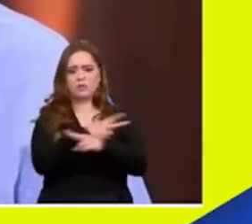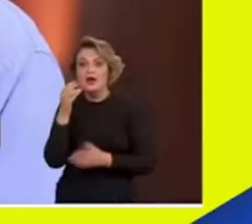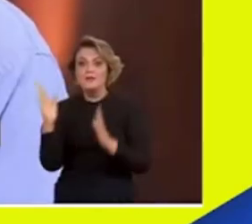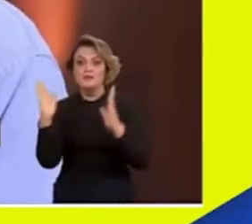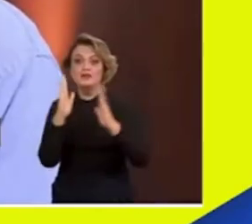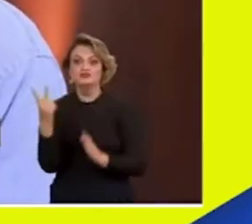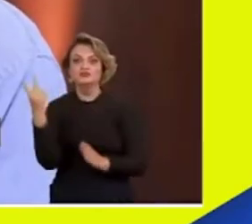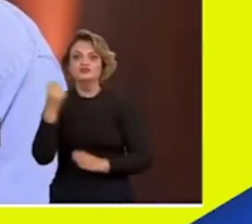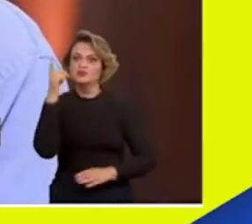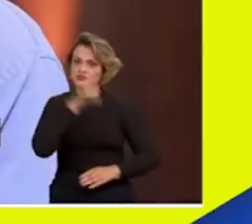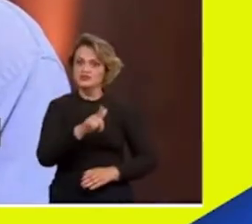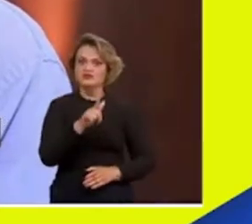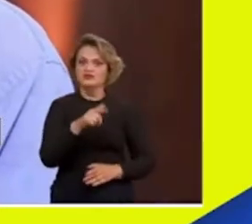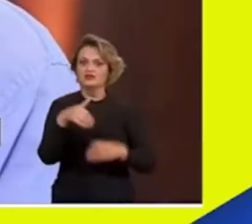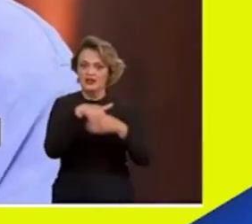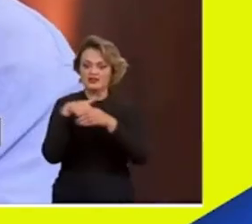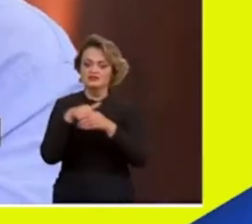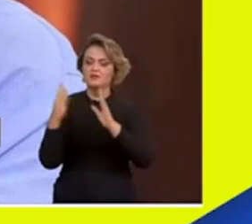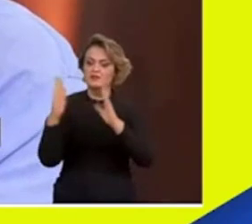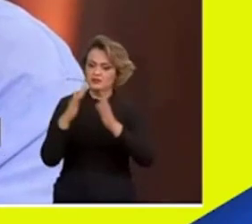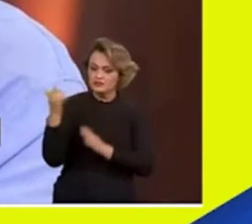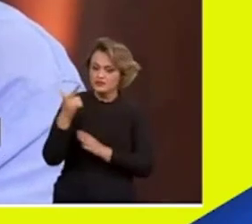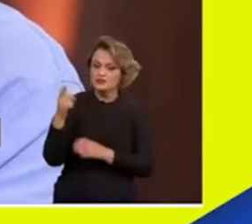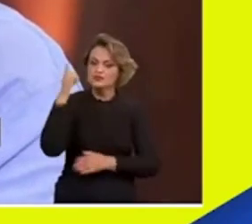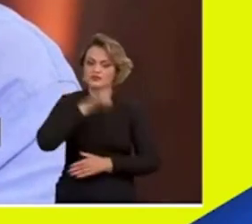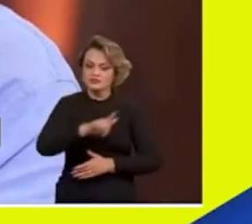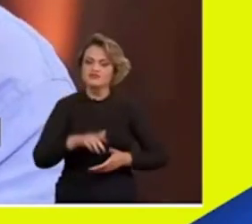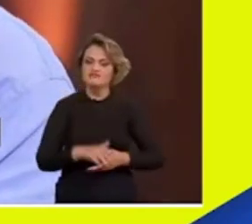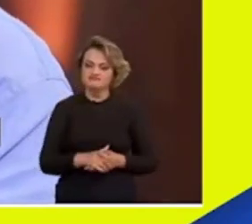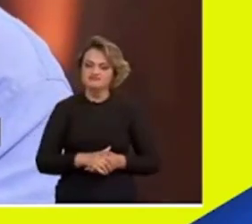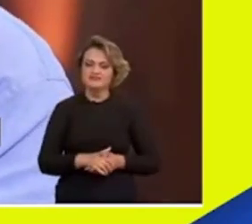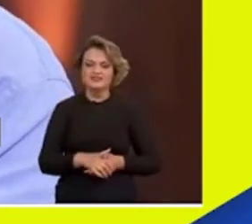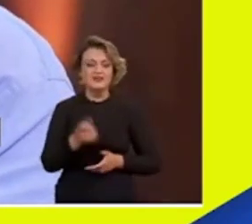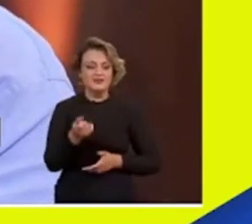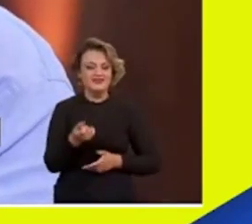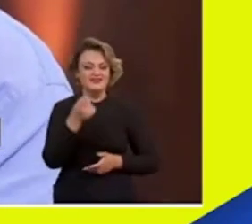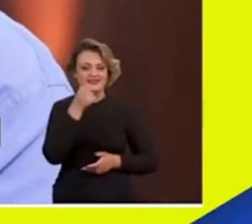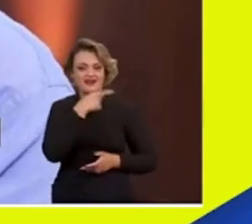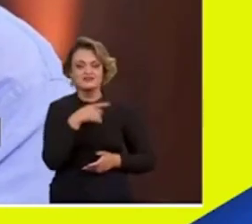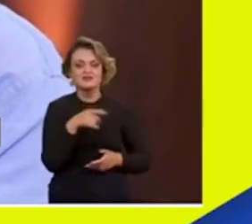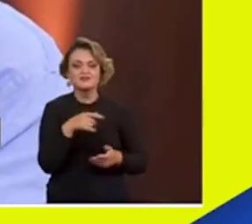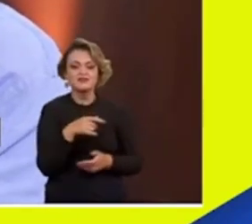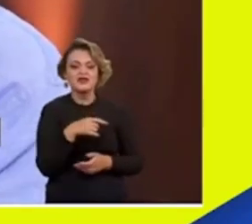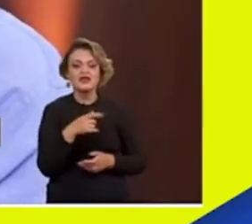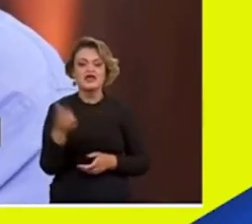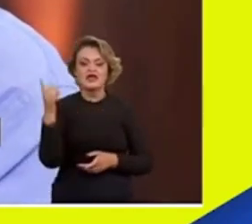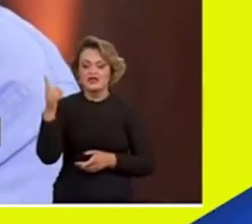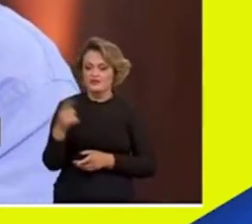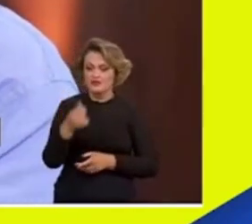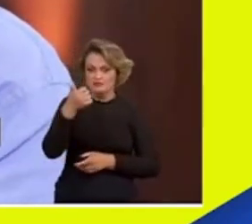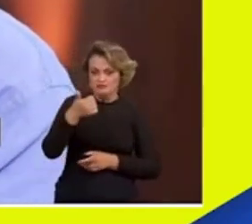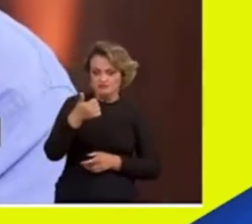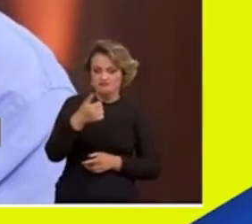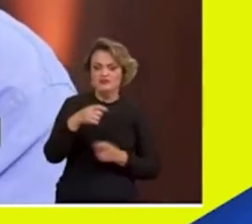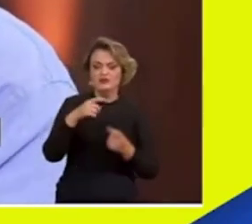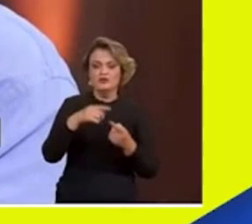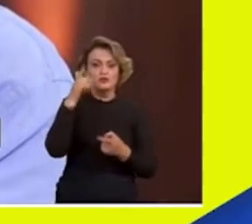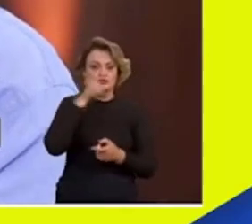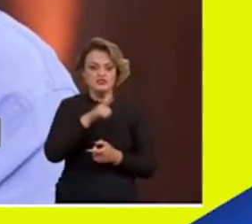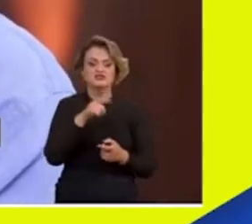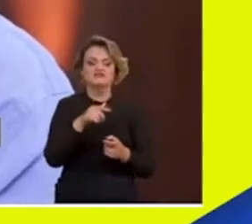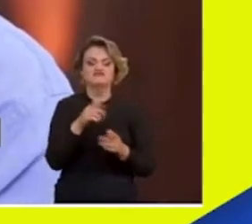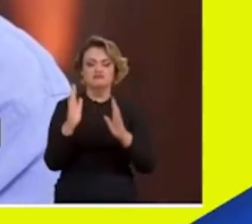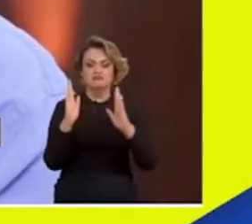país. Sabe? E veja que engraçado. Eu fui o segundo em 89, o segundo em 94, o segundo em 98, o primeiro